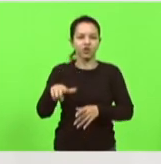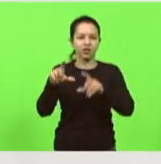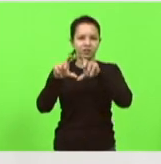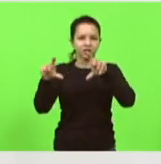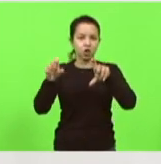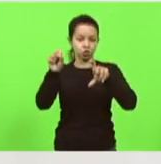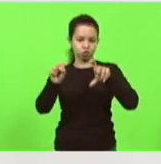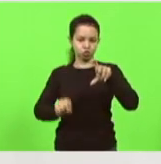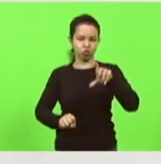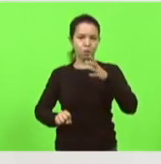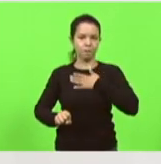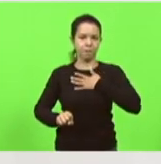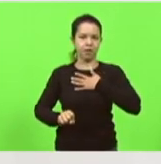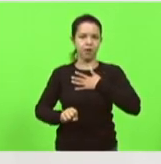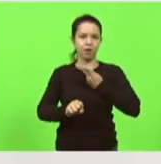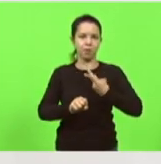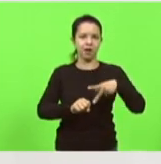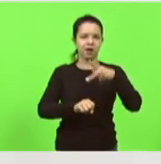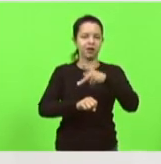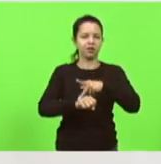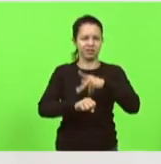Eu não sou, mas entendo.